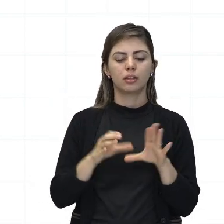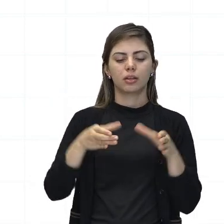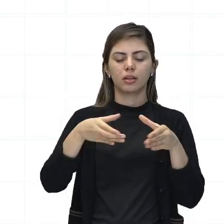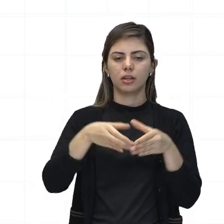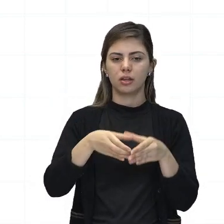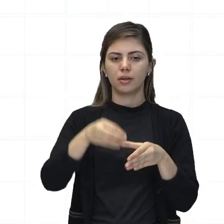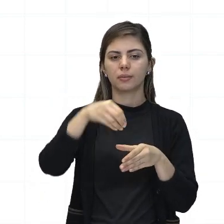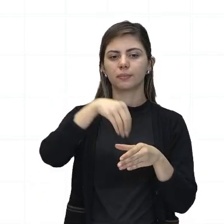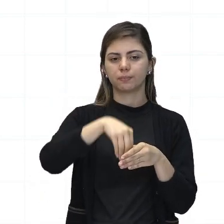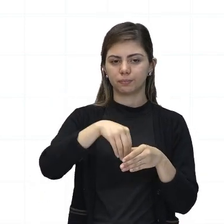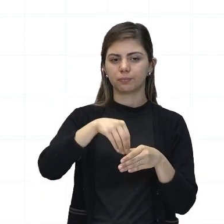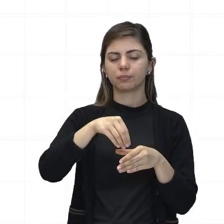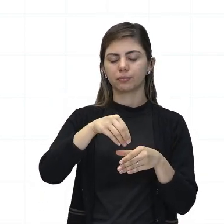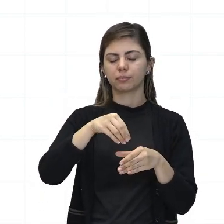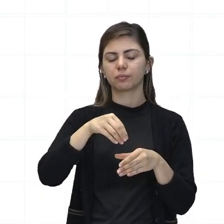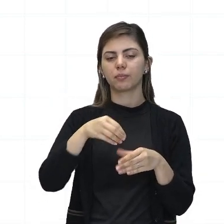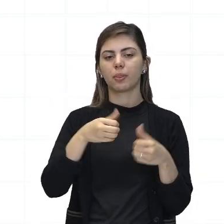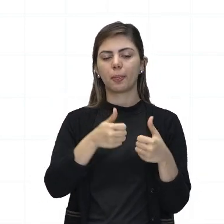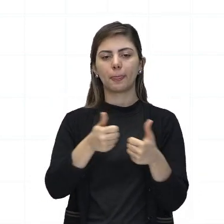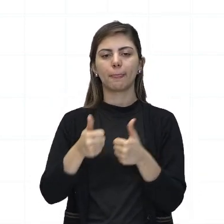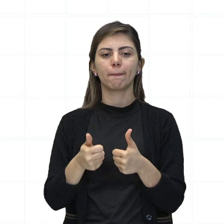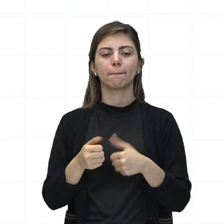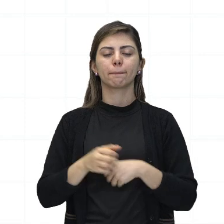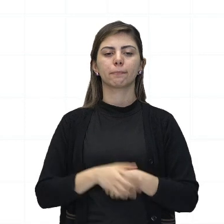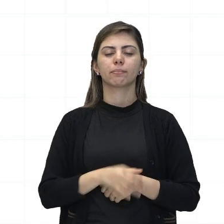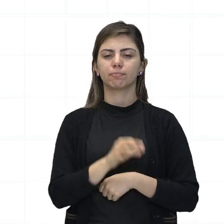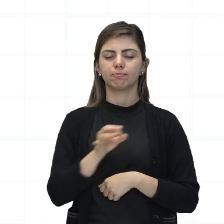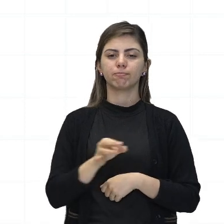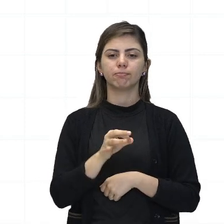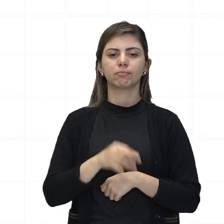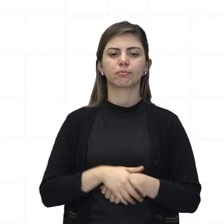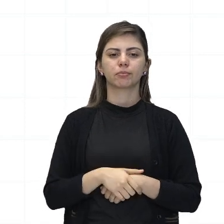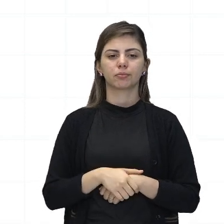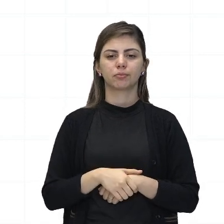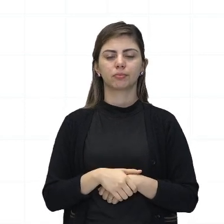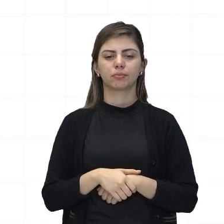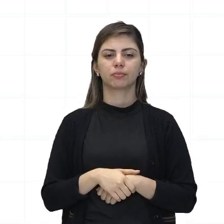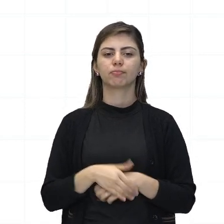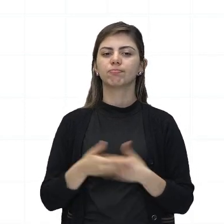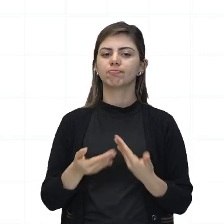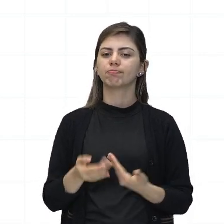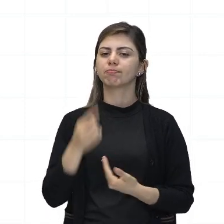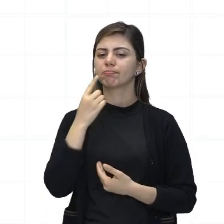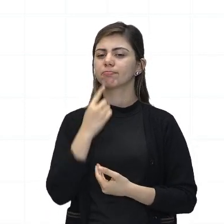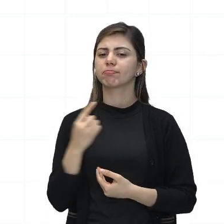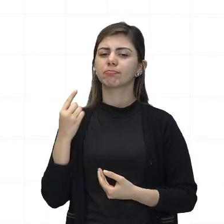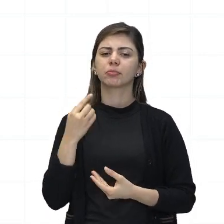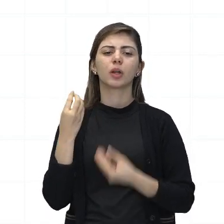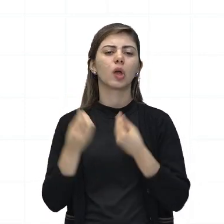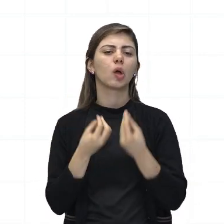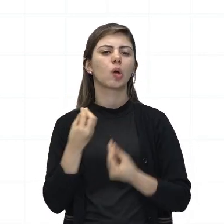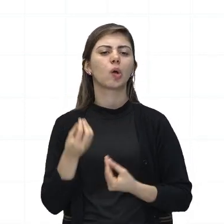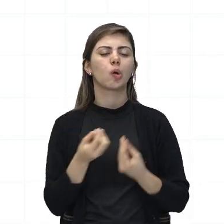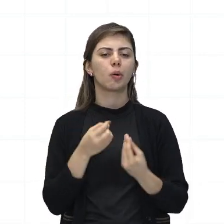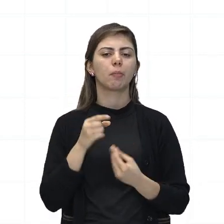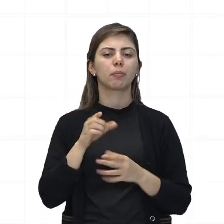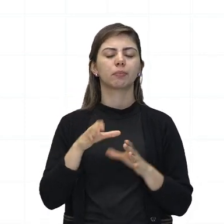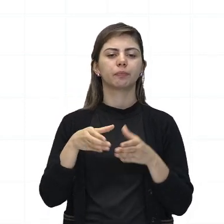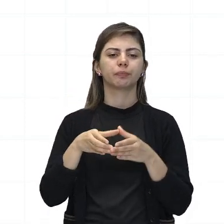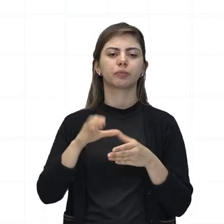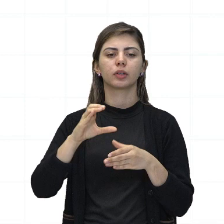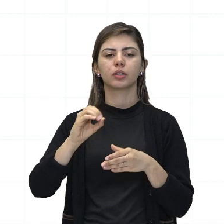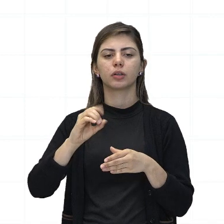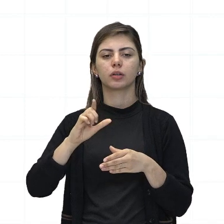intraespecífica harmônica, certo? Sendo que na colônia, os indivíduos